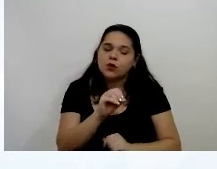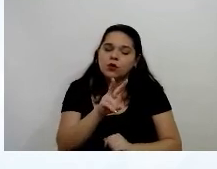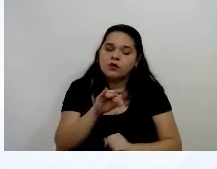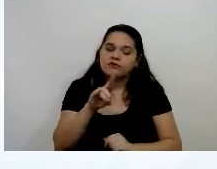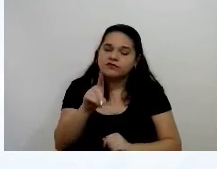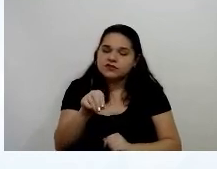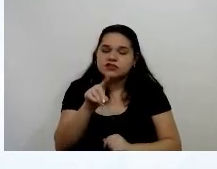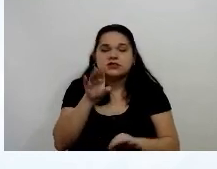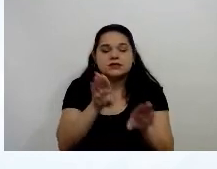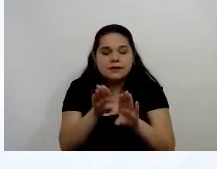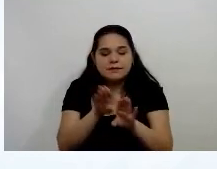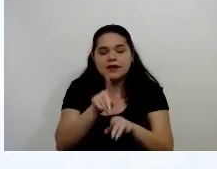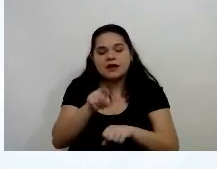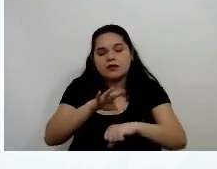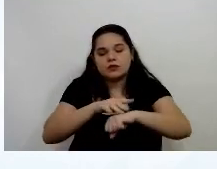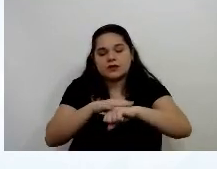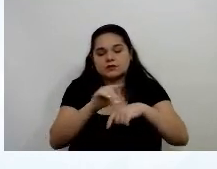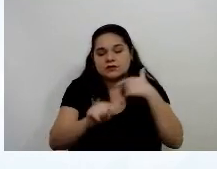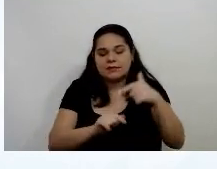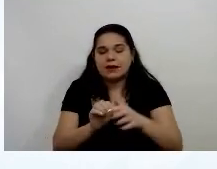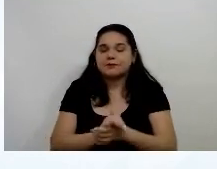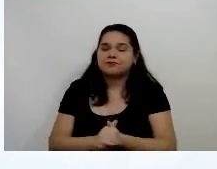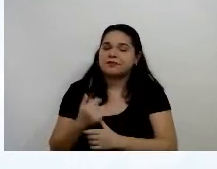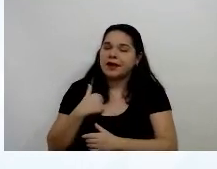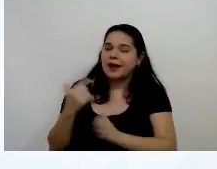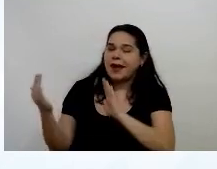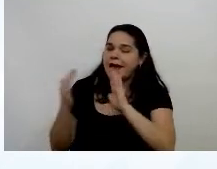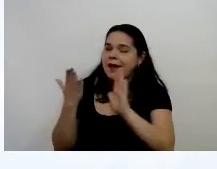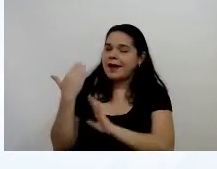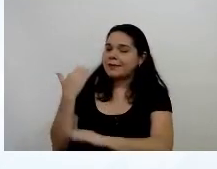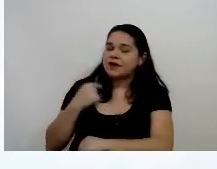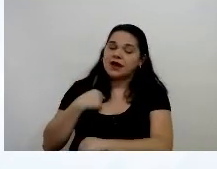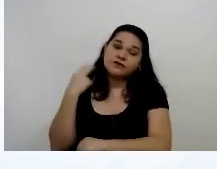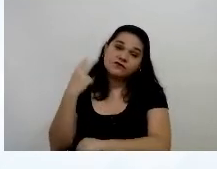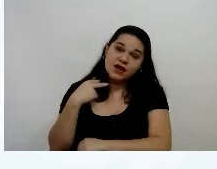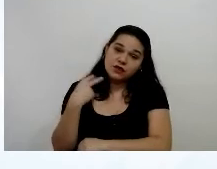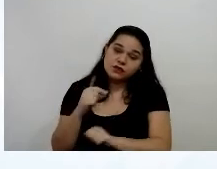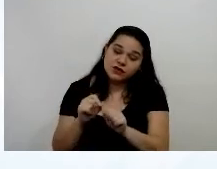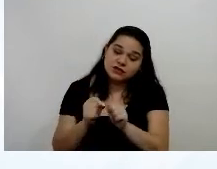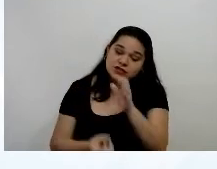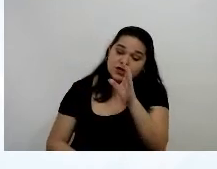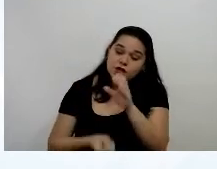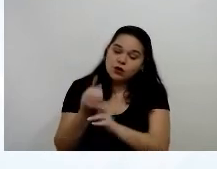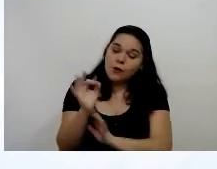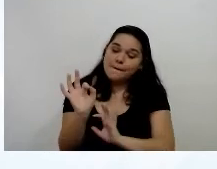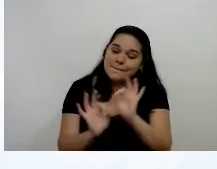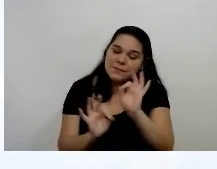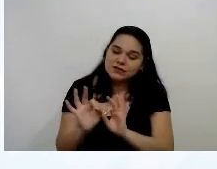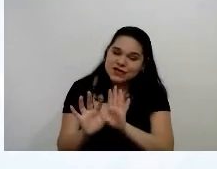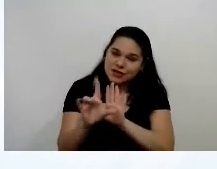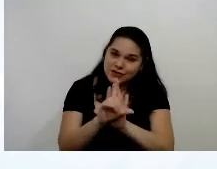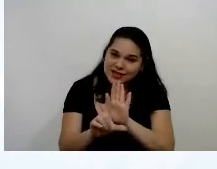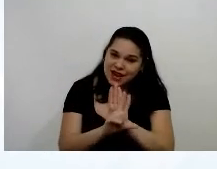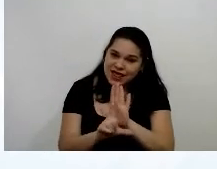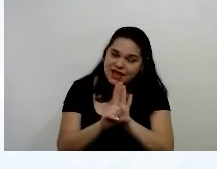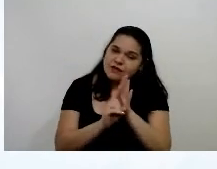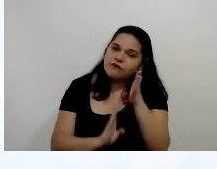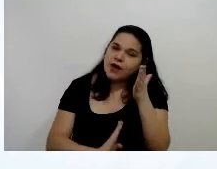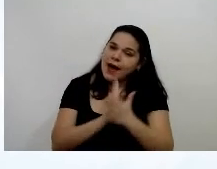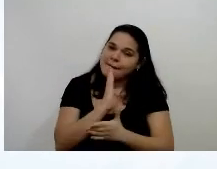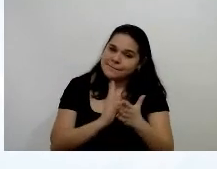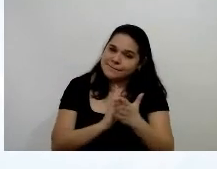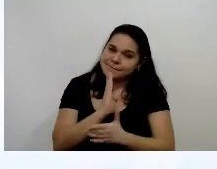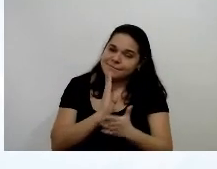trabalho. Quando fui vereador, a gente fez um projeto de lei que foi aprovado